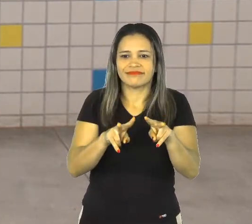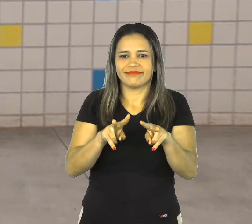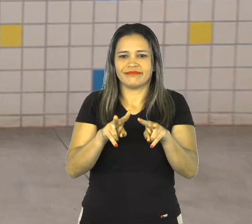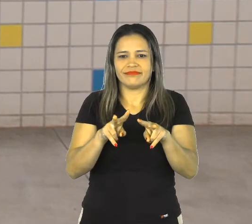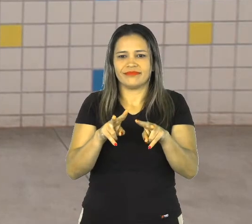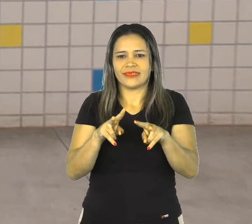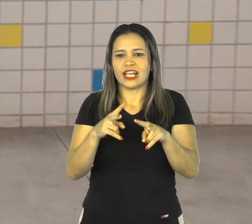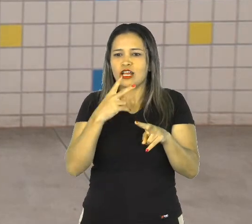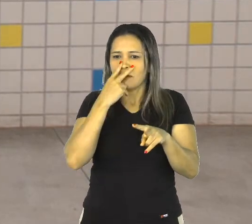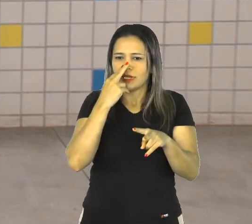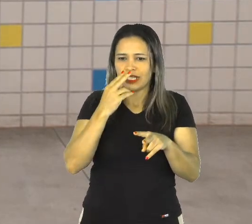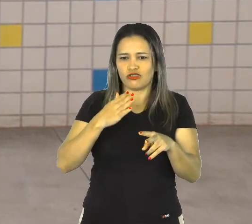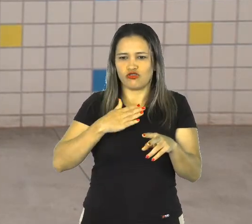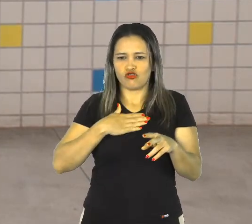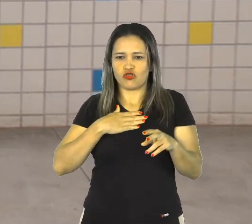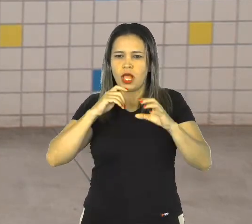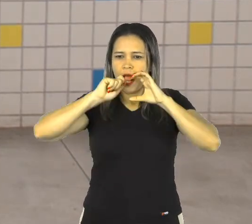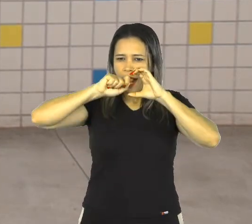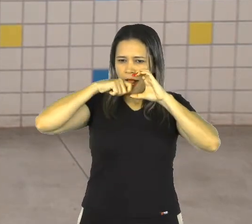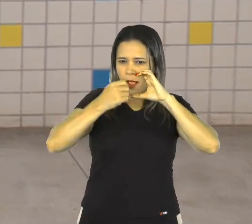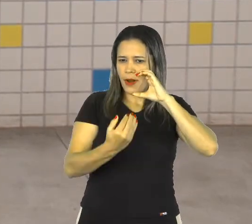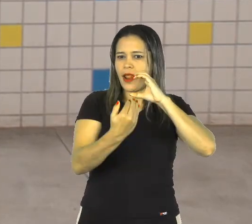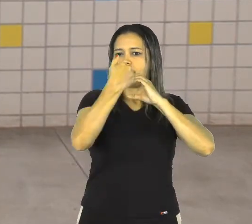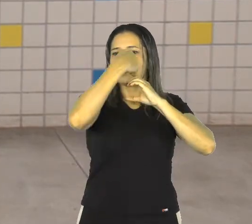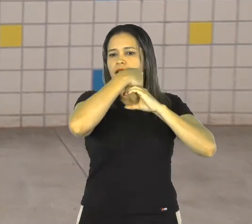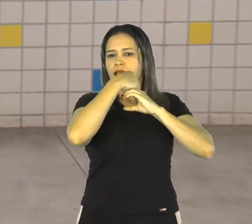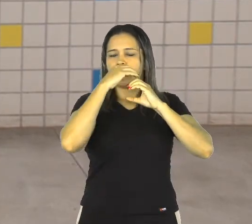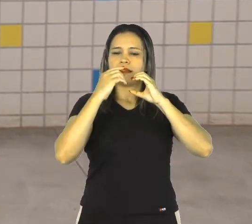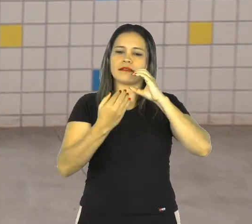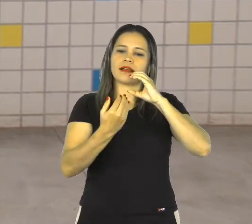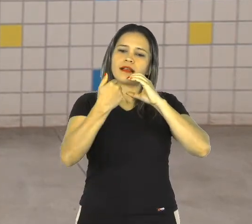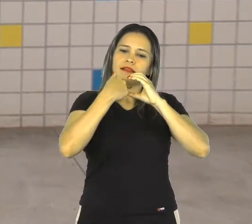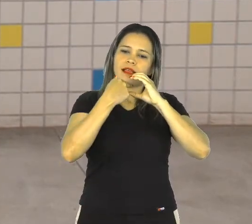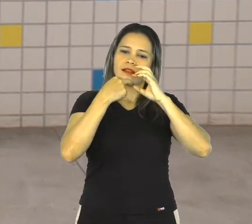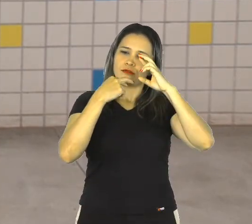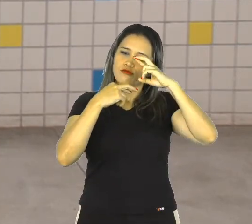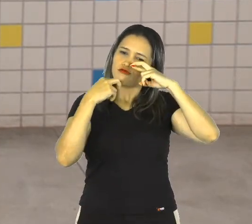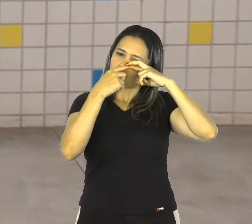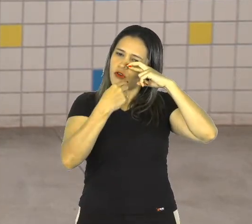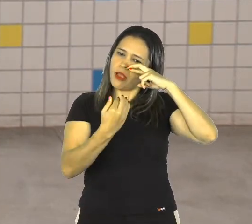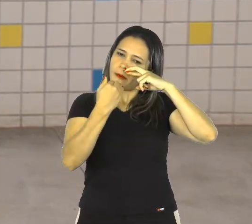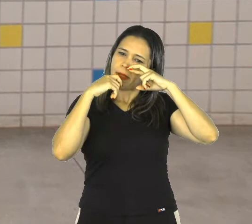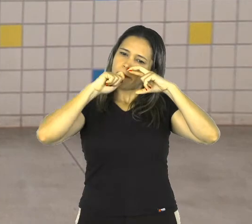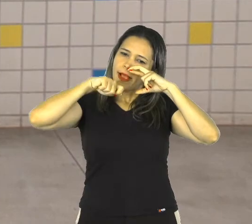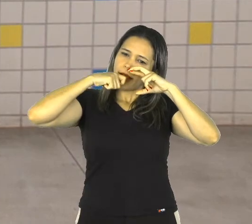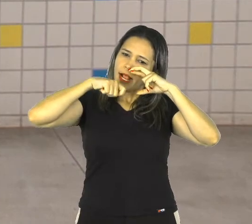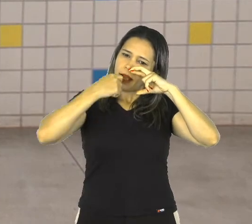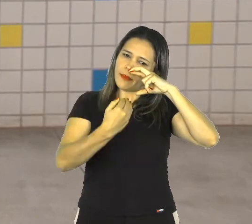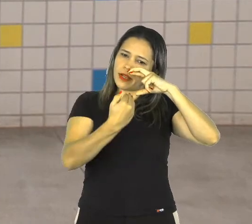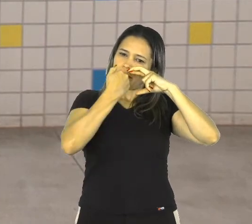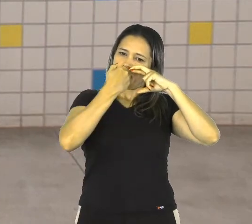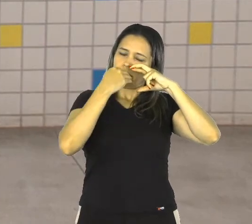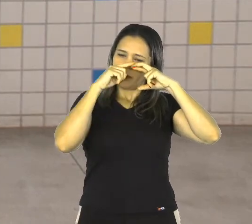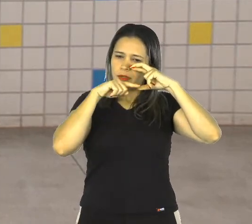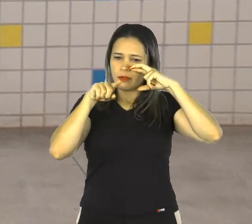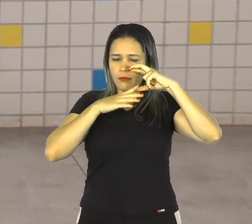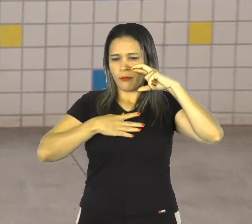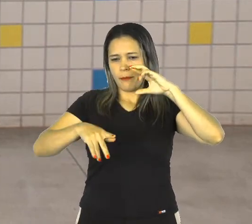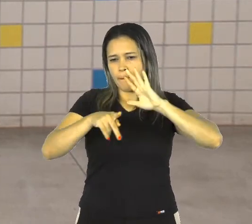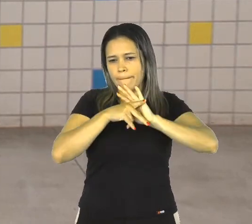nossa câmera do nosso olho. Ele focaliza, ele vai ajustar um melhor ângulo para a gente